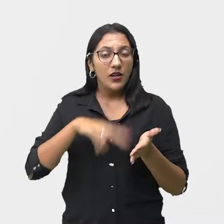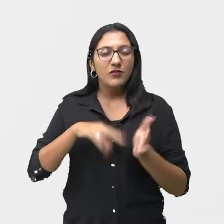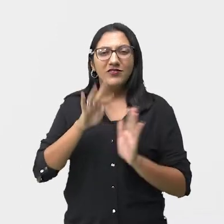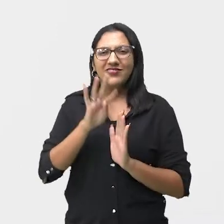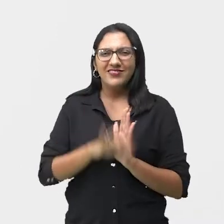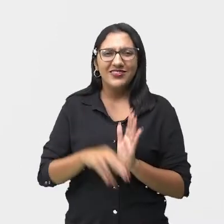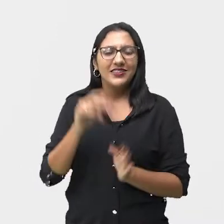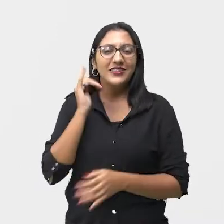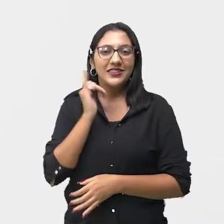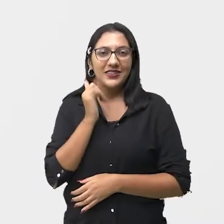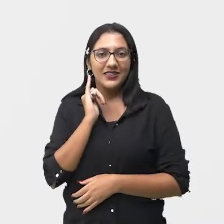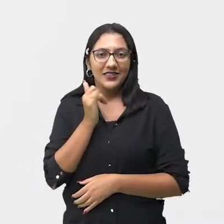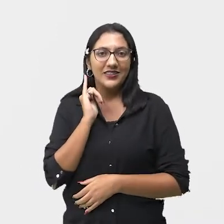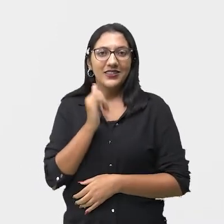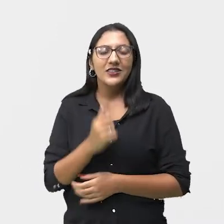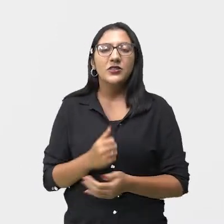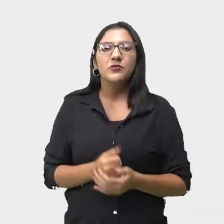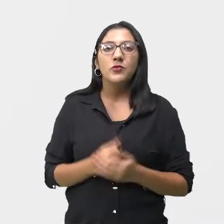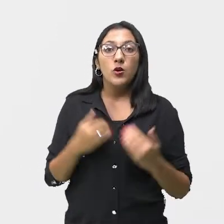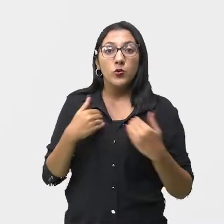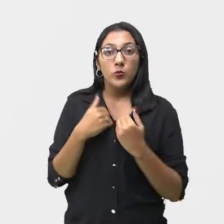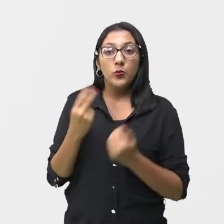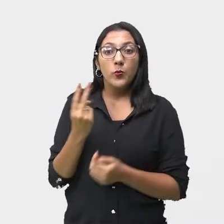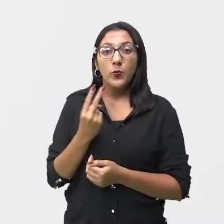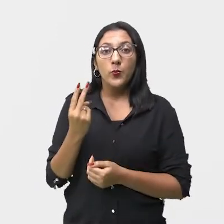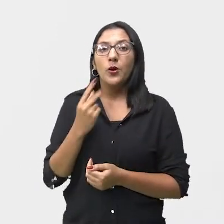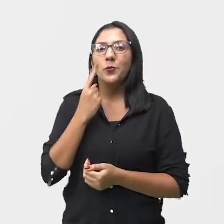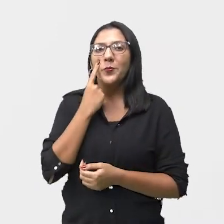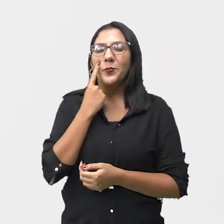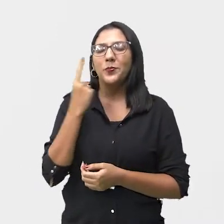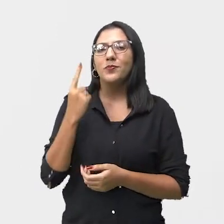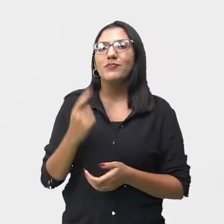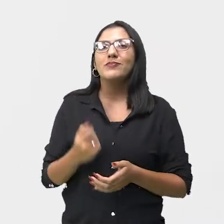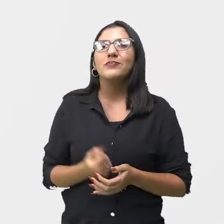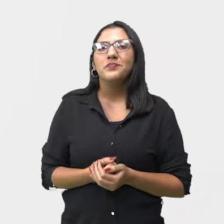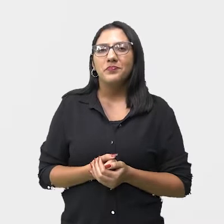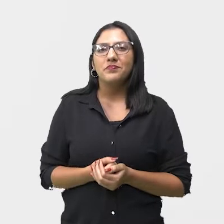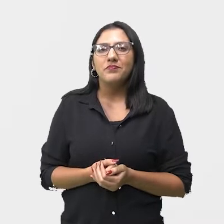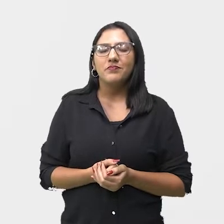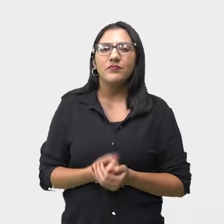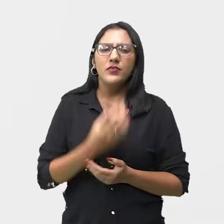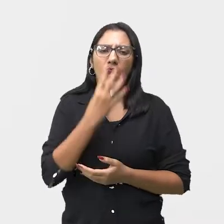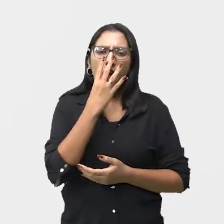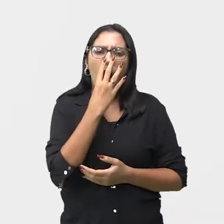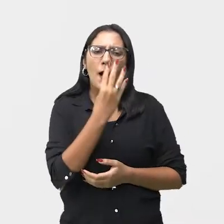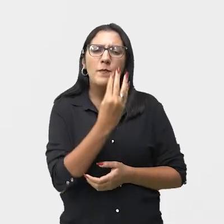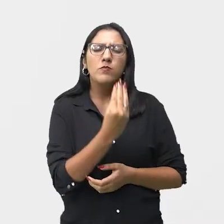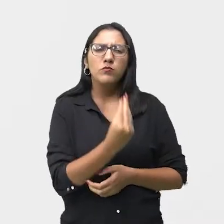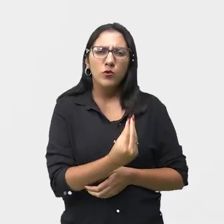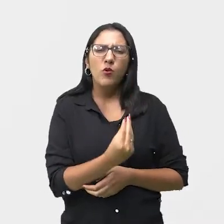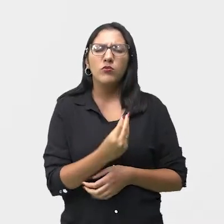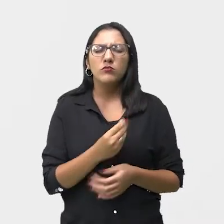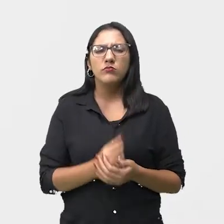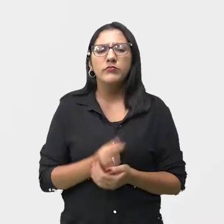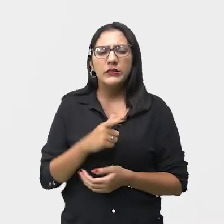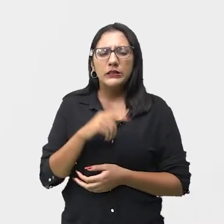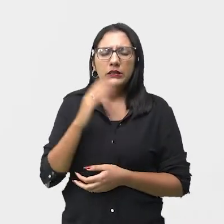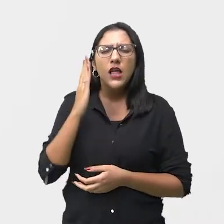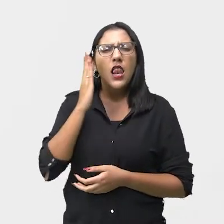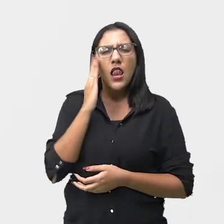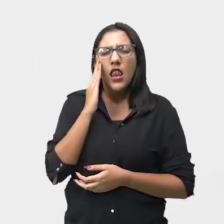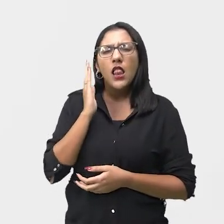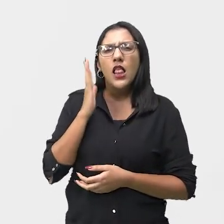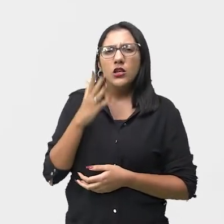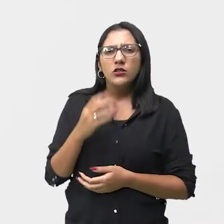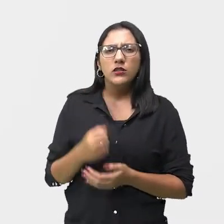narrativa, essa história da raposa e do tucano, ok? A raposa entendeu que devia